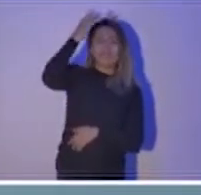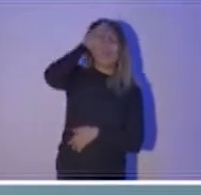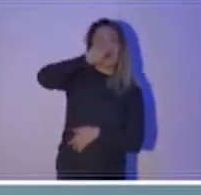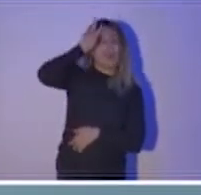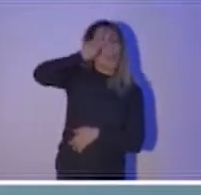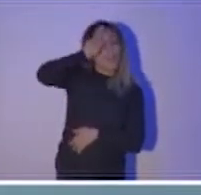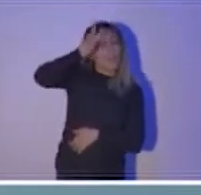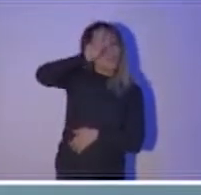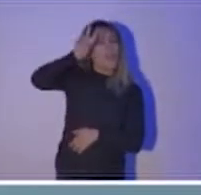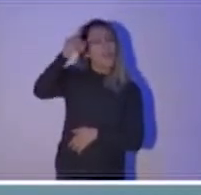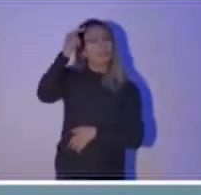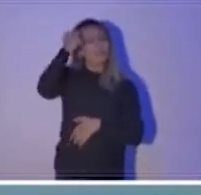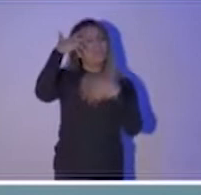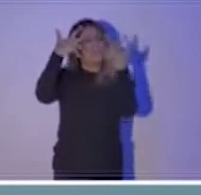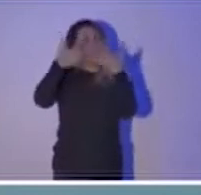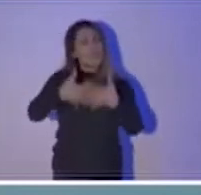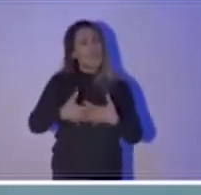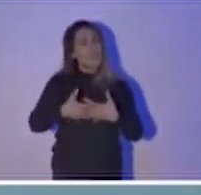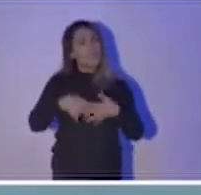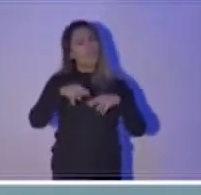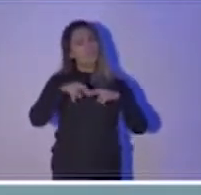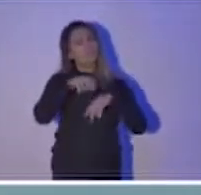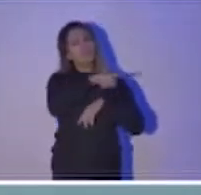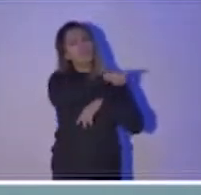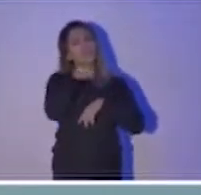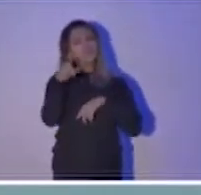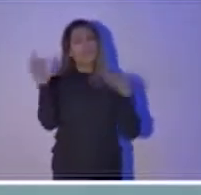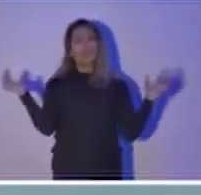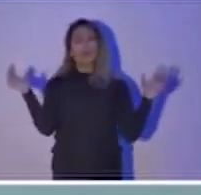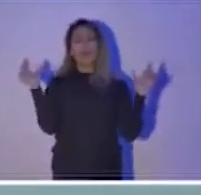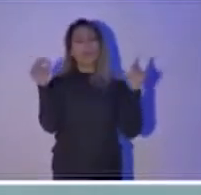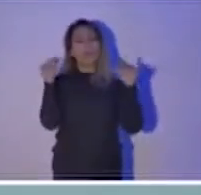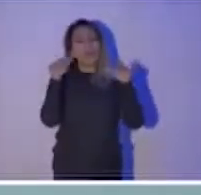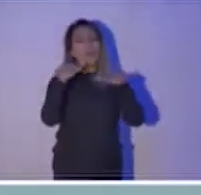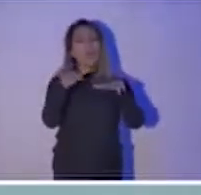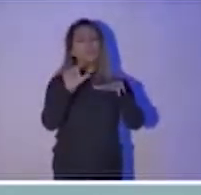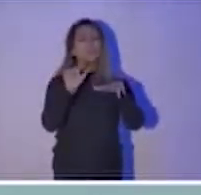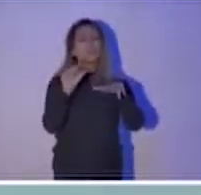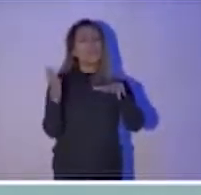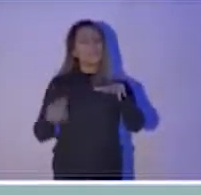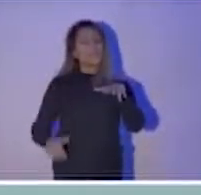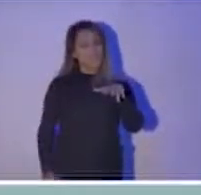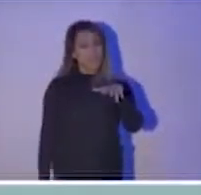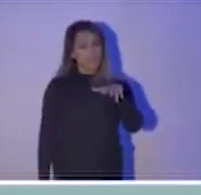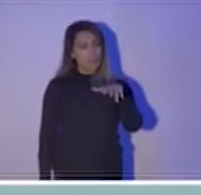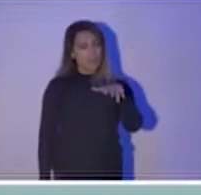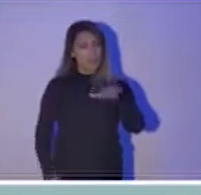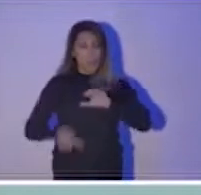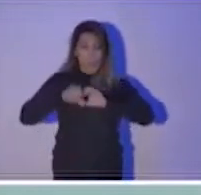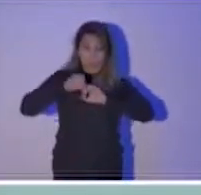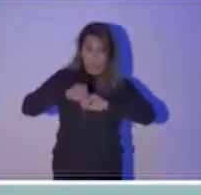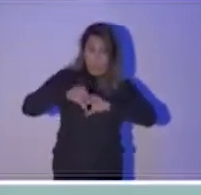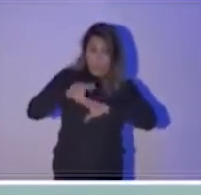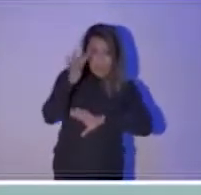tantas pessoas, por que que nós estamos aqui. Nós estamos aqui porque a educação não é uma tarefa para